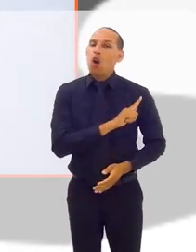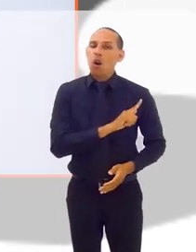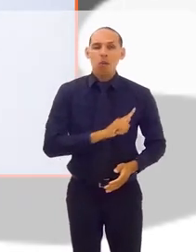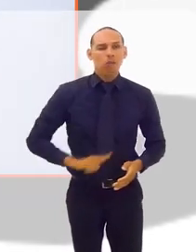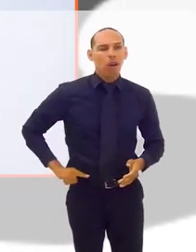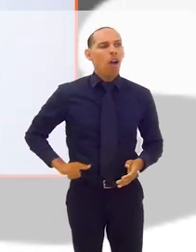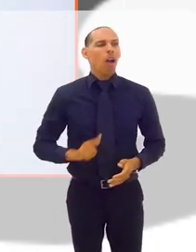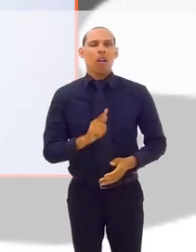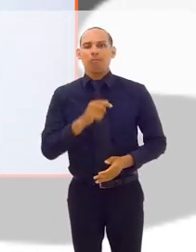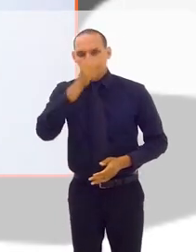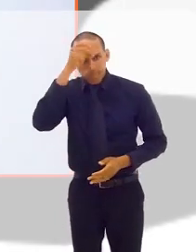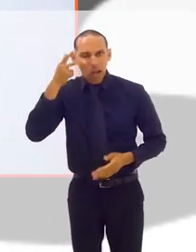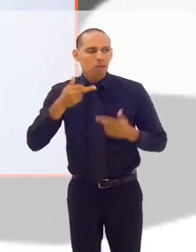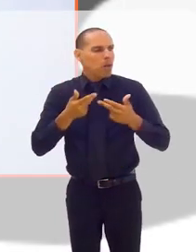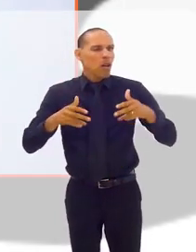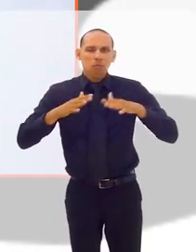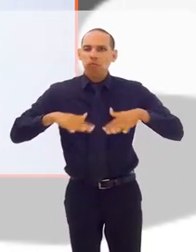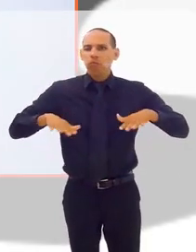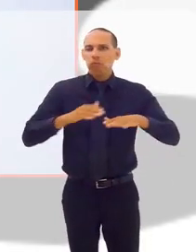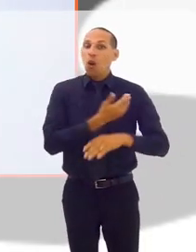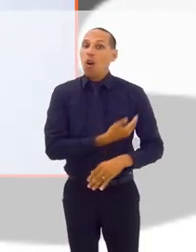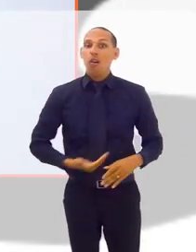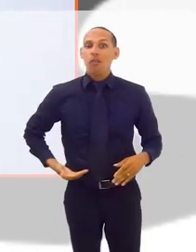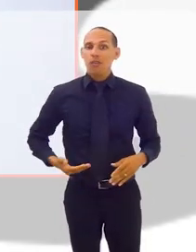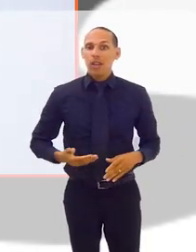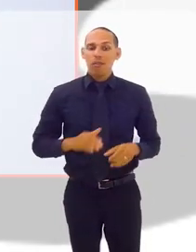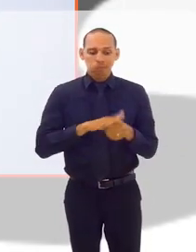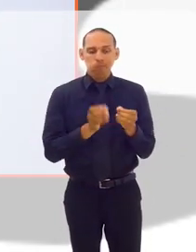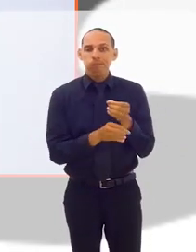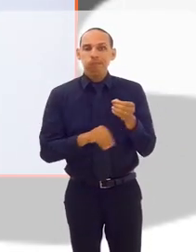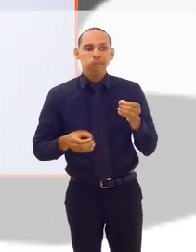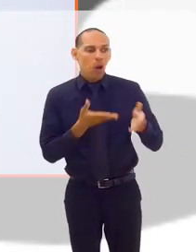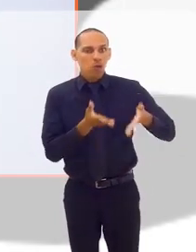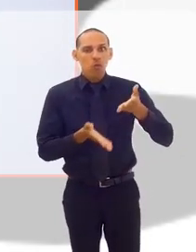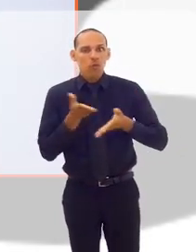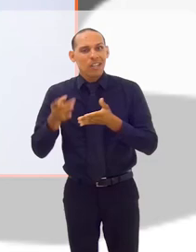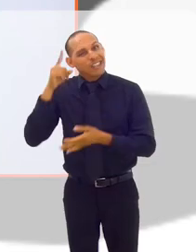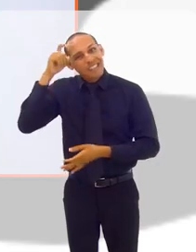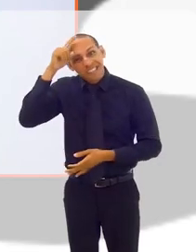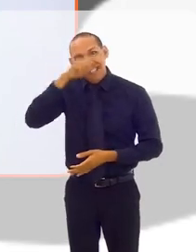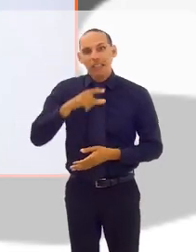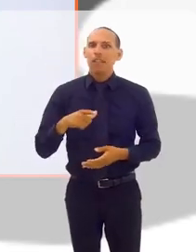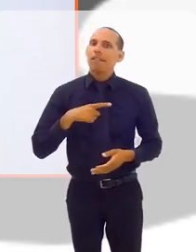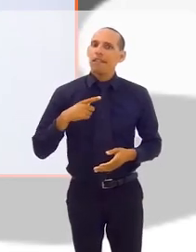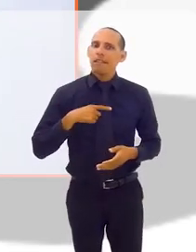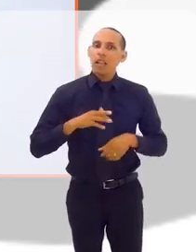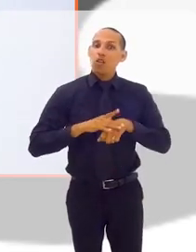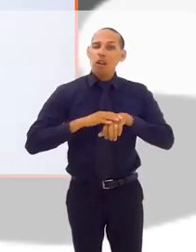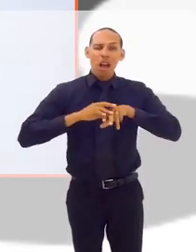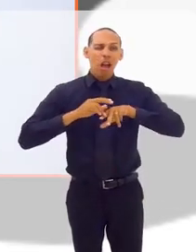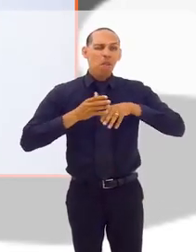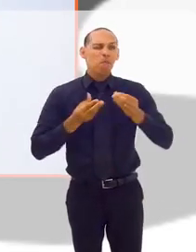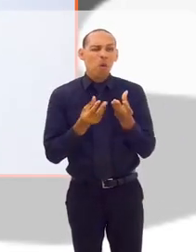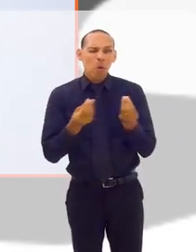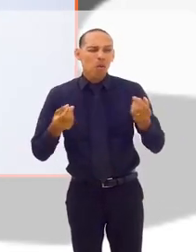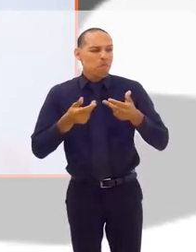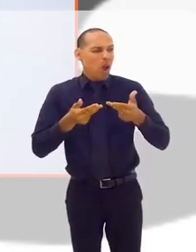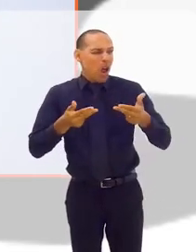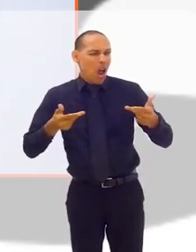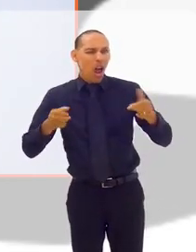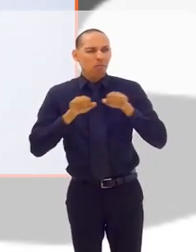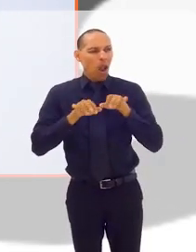essa dificuldade ainda, os que têm o poderio, de cuidar do saneamento básico. E a gente sabe que há uma proliferação das